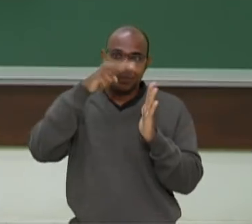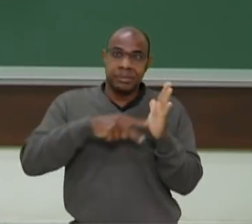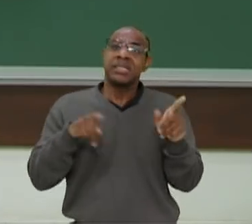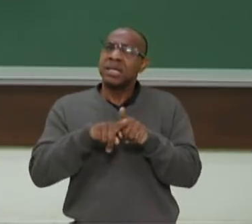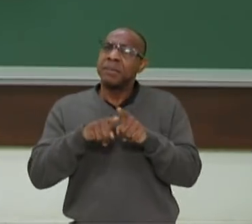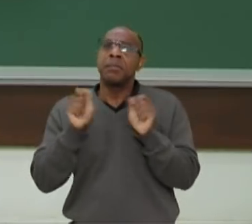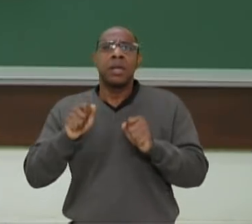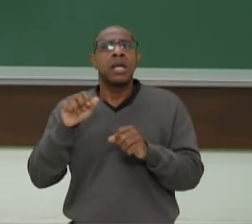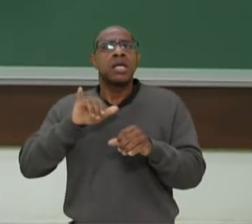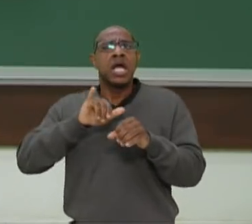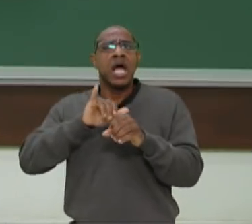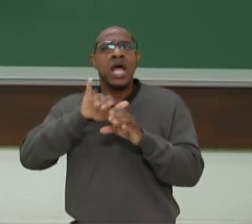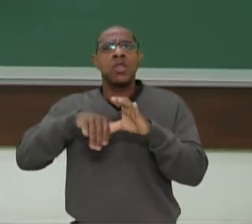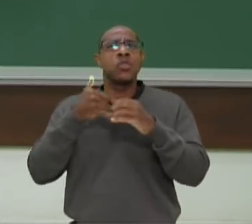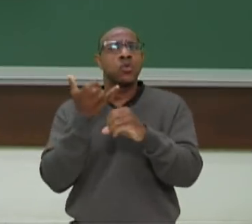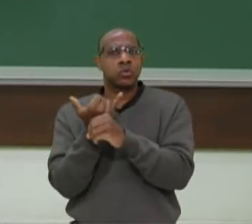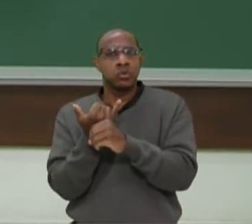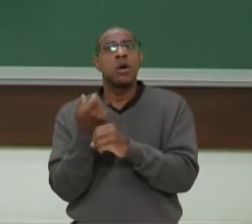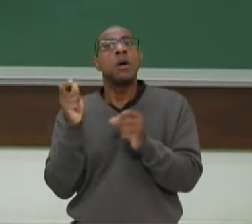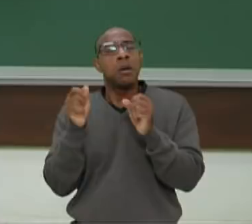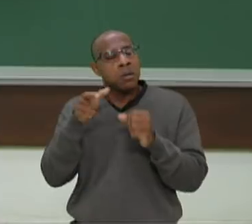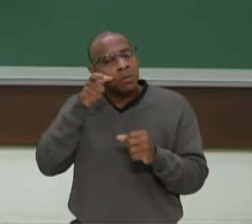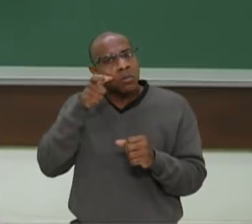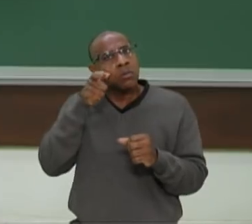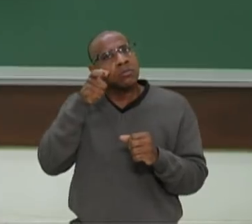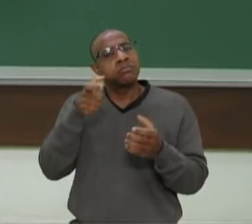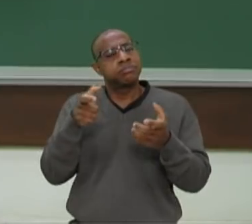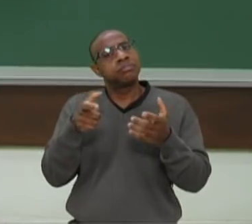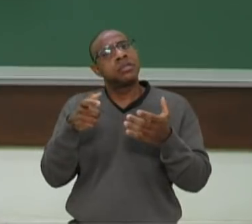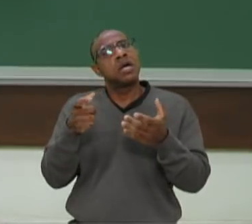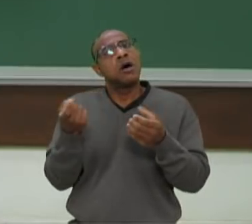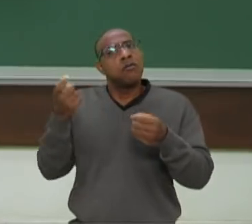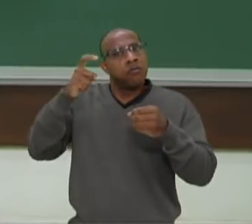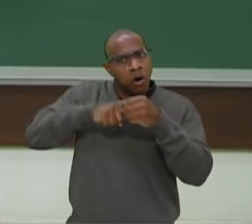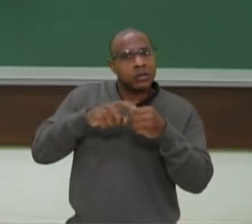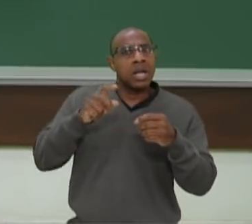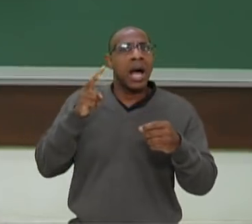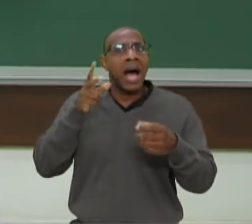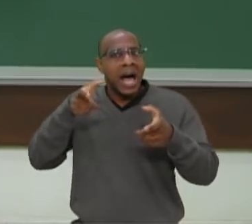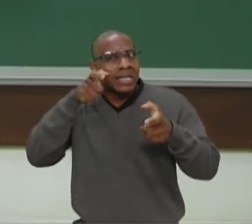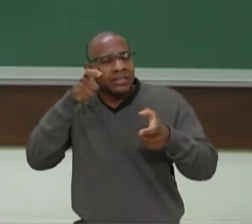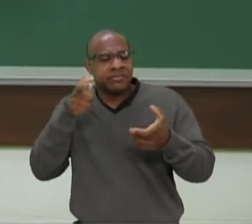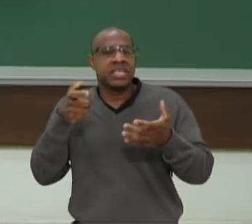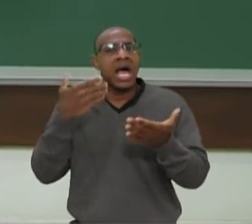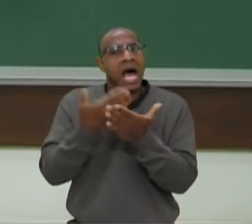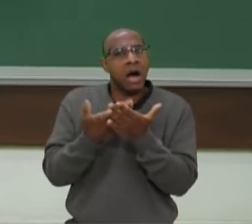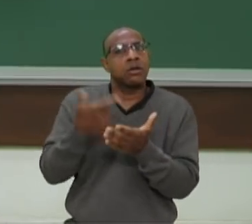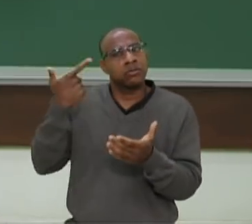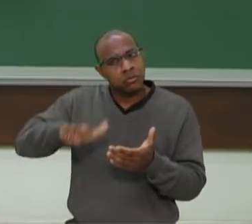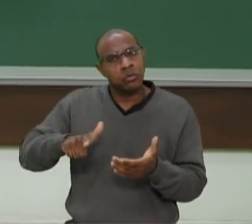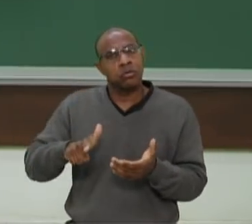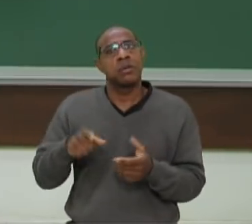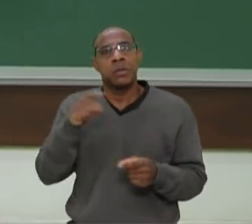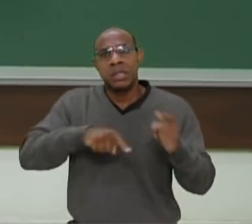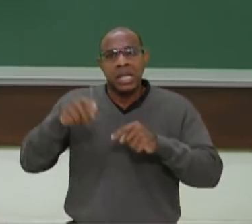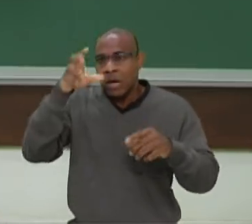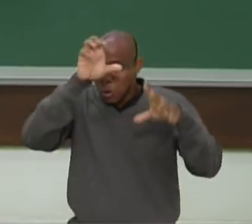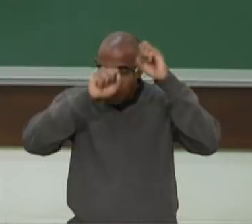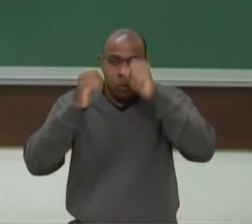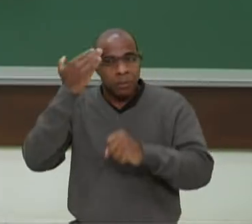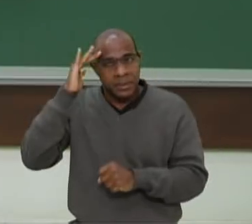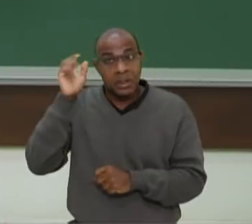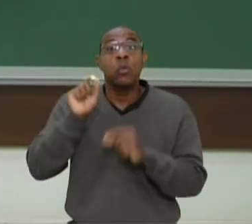né? Mas sim, vocês devem retomar, sempre fazendo a revisão da aula e compreendendo aquilo que vocês não